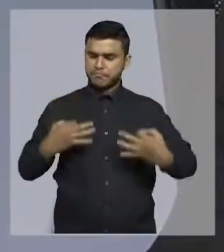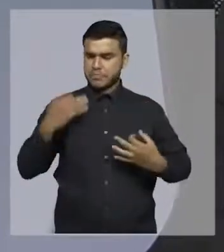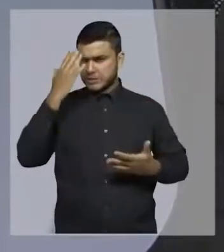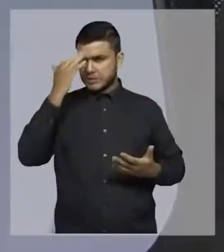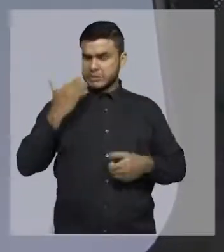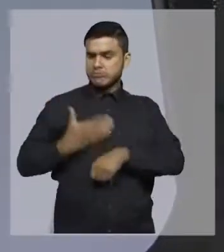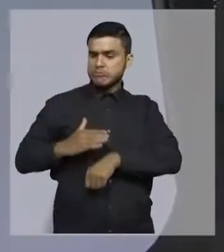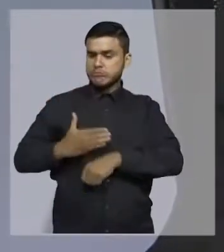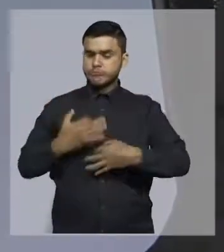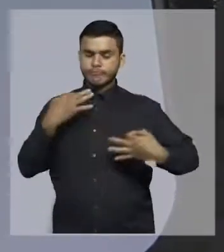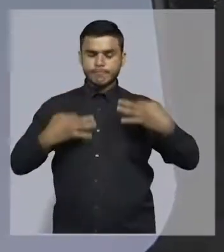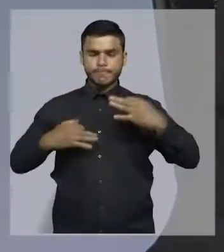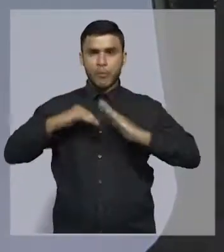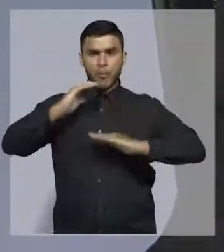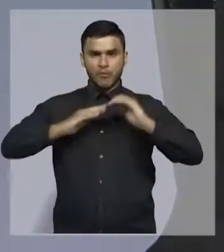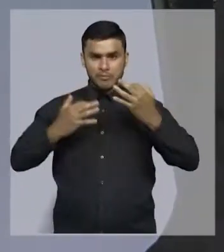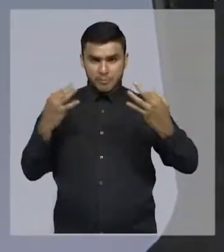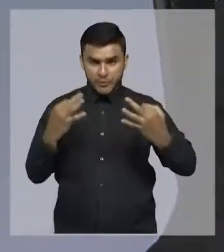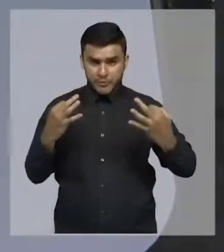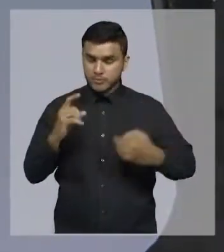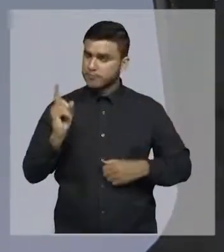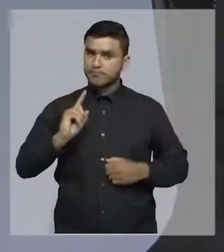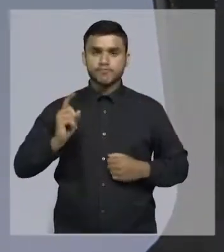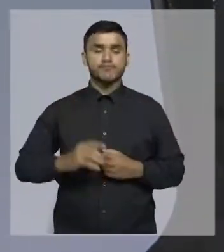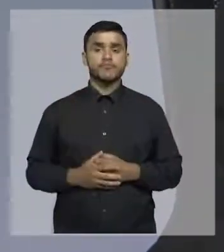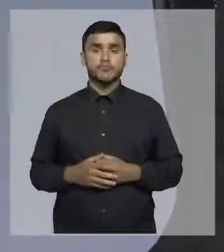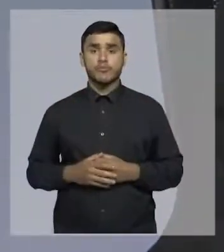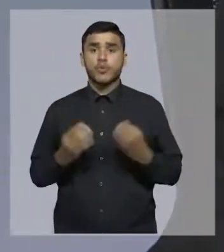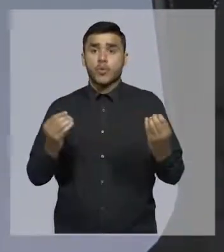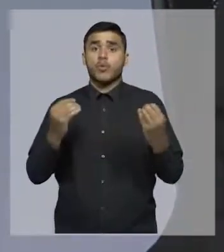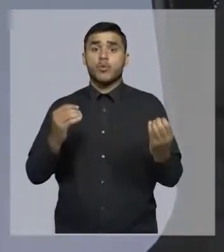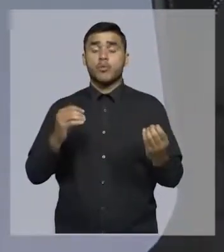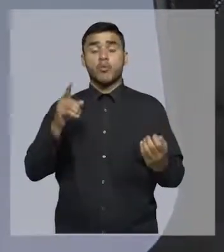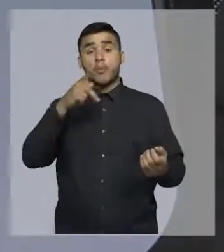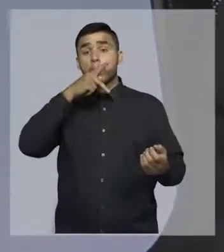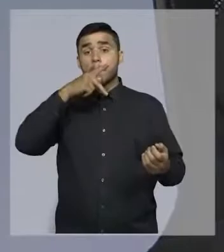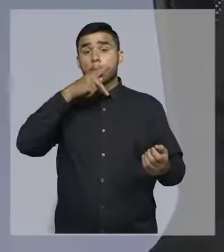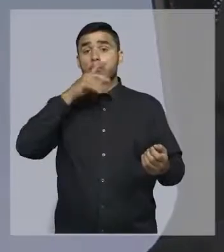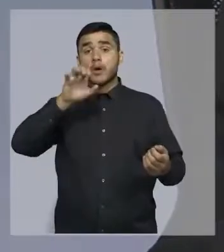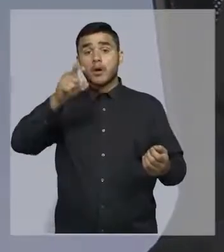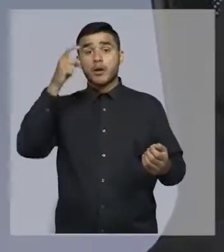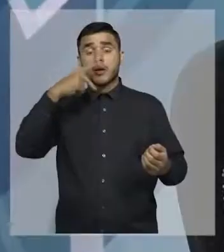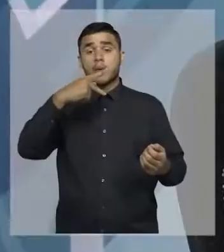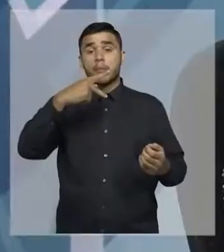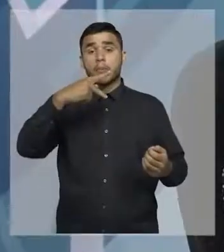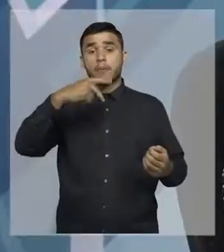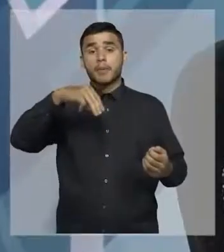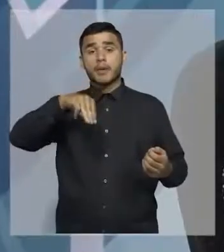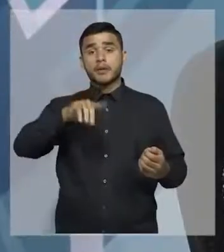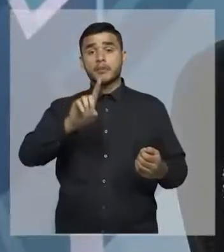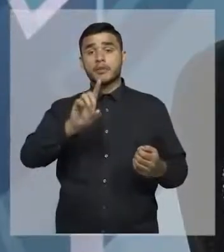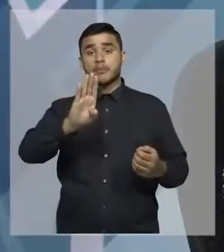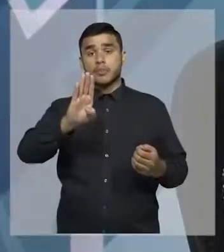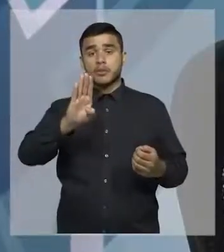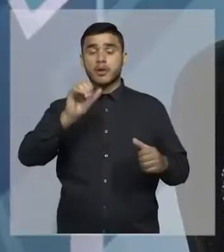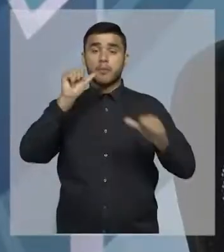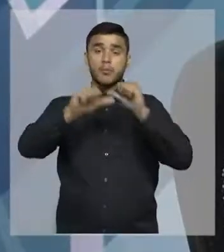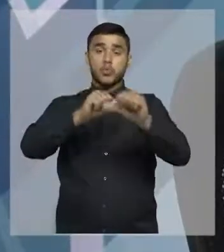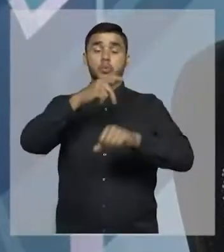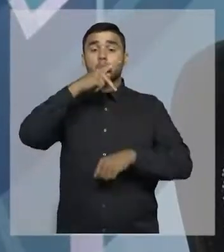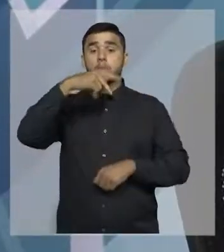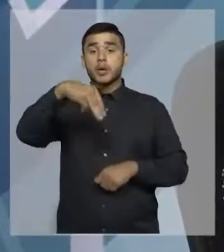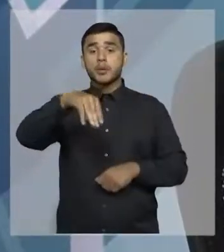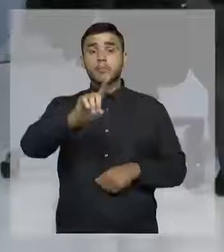foi escolhido por esse ex-partido, PMDB, agora MDB, ninguém sabe quem que vai ser daqui a